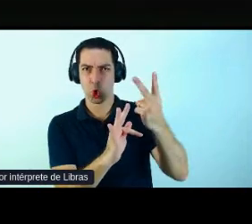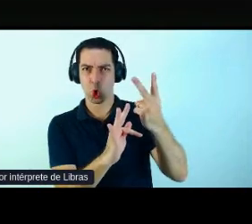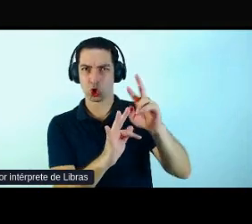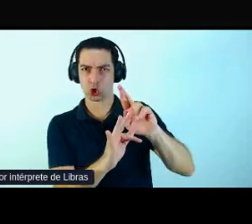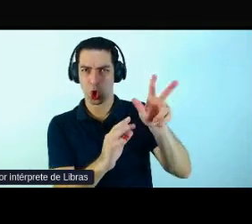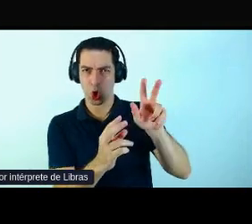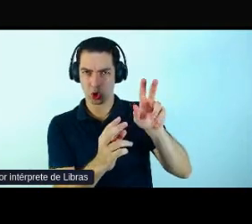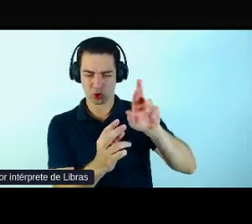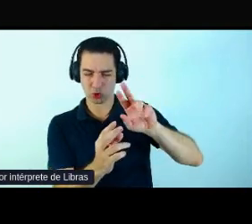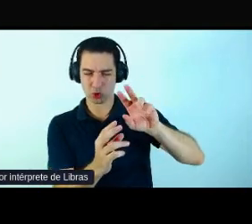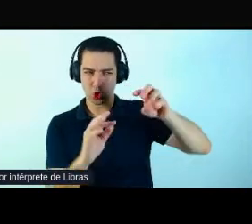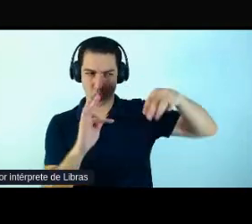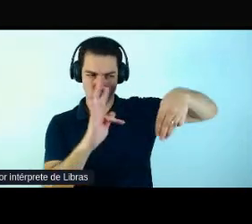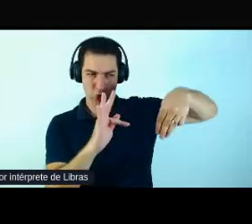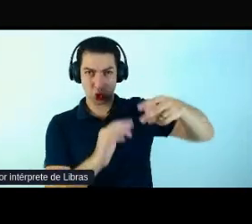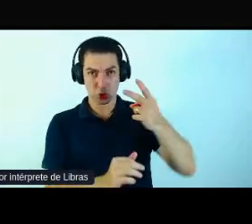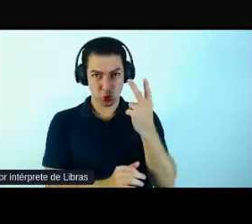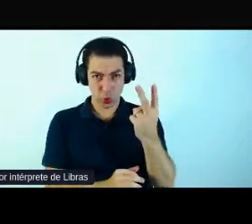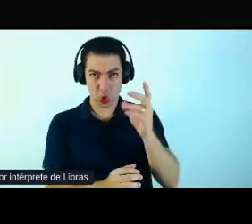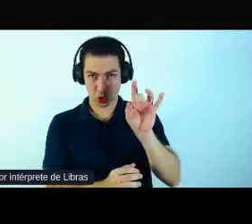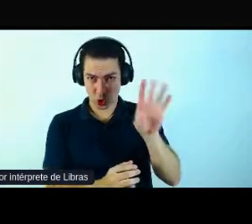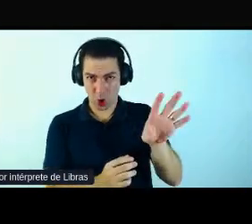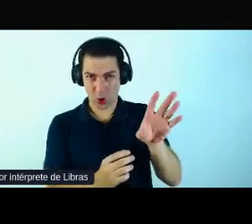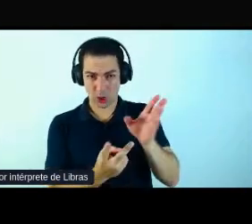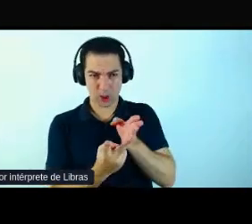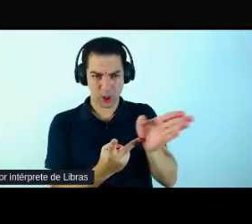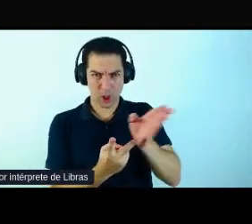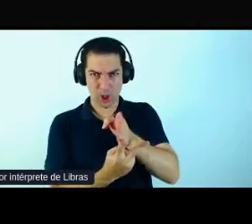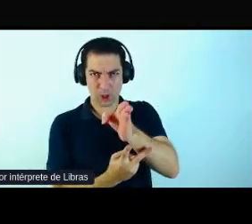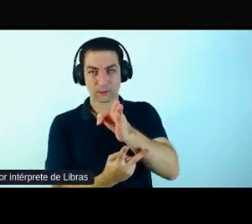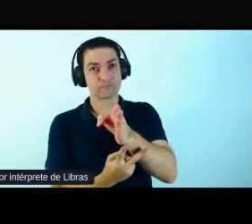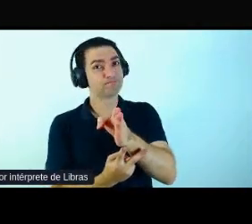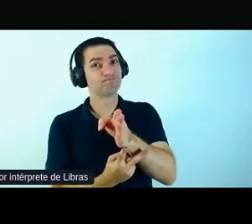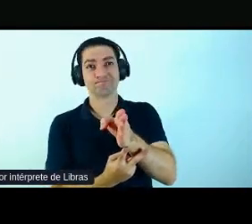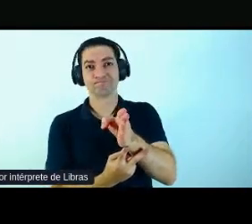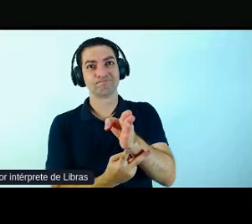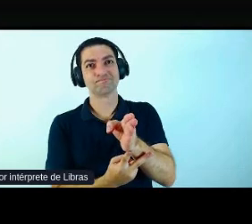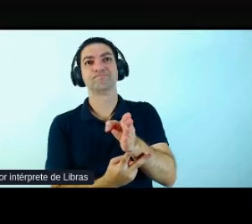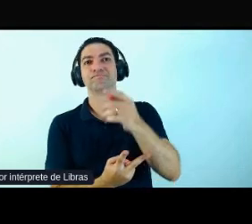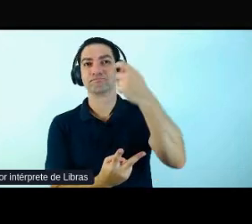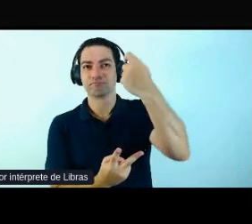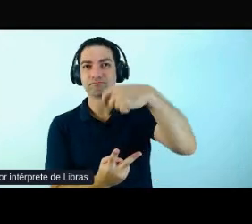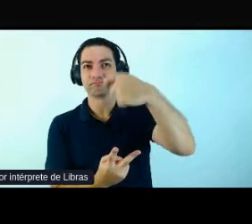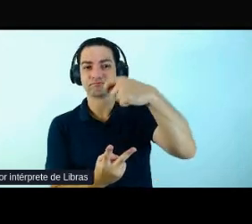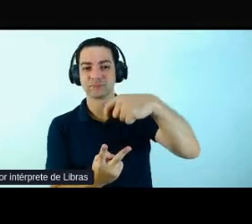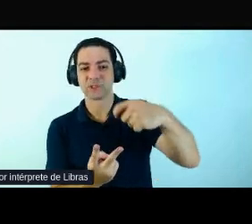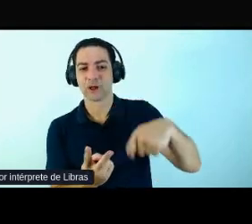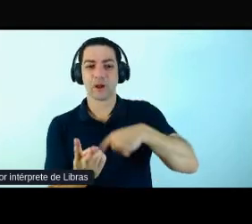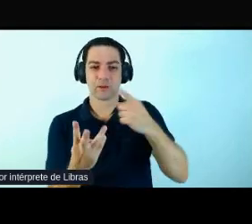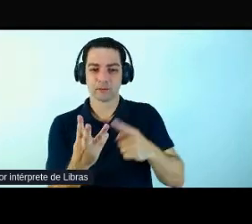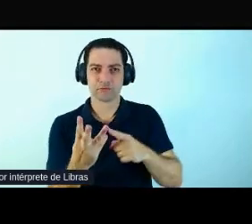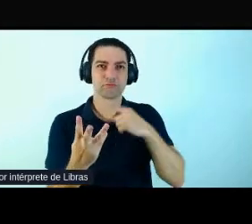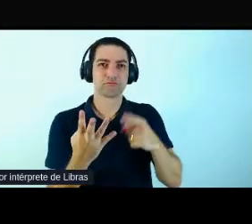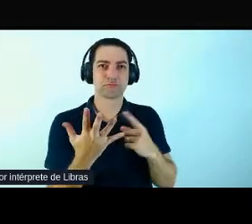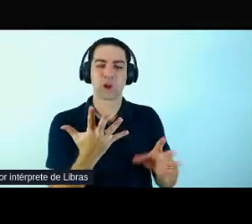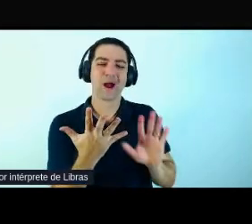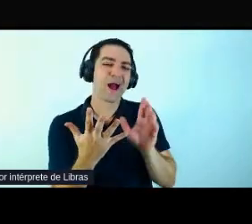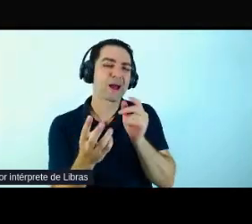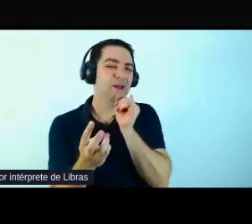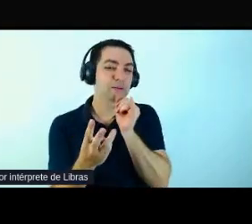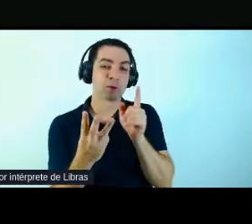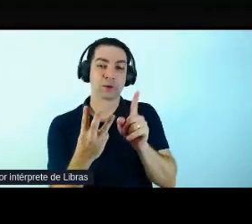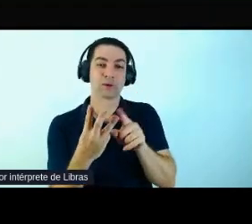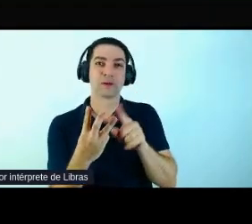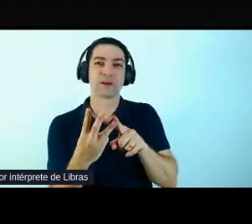usuários e propor soluções, propor experiência de usuário, propor coisas no meu sistema